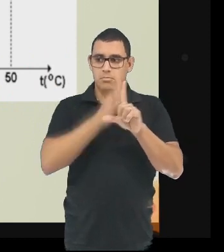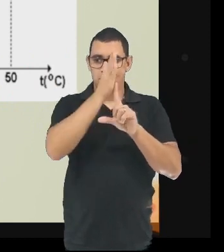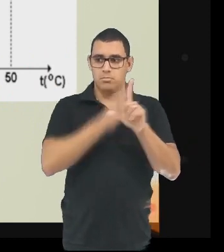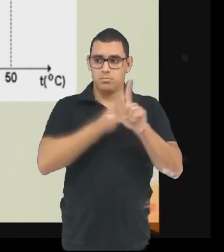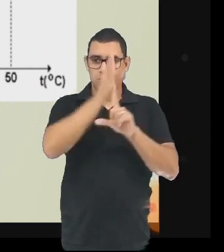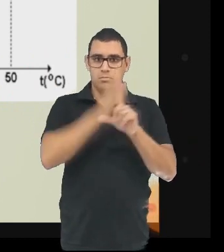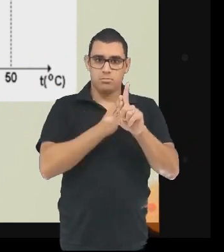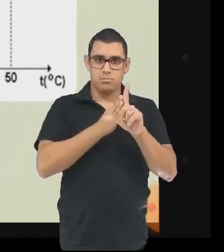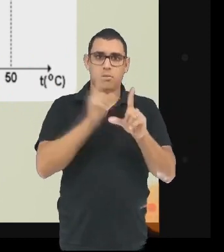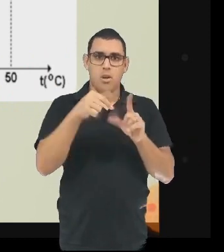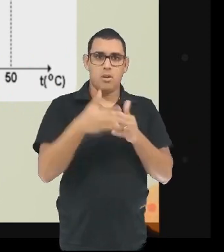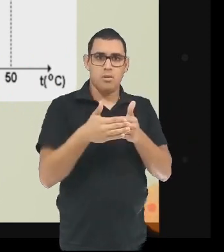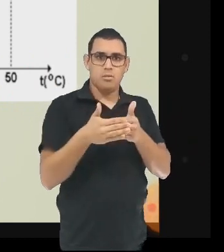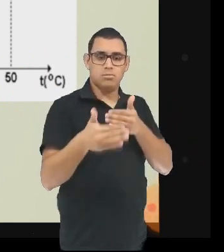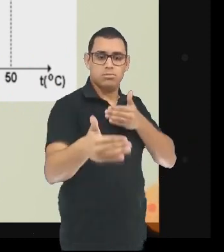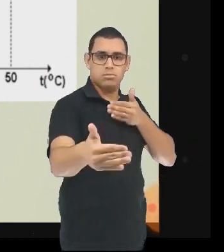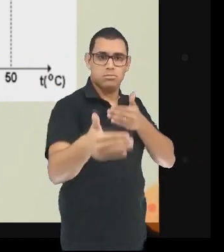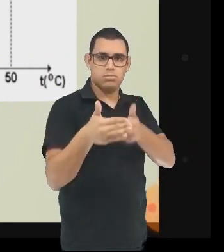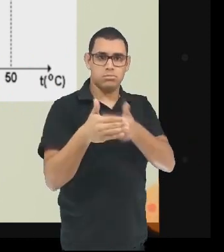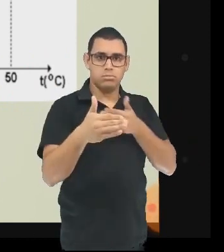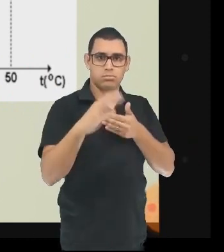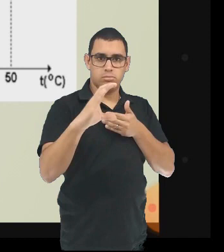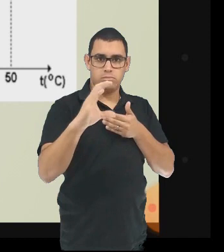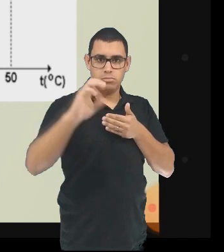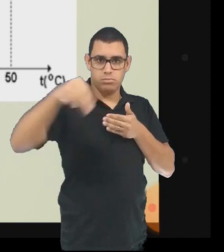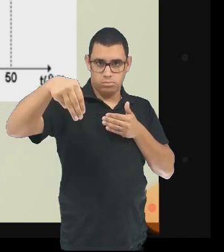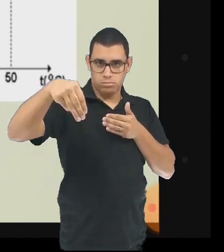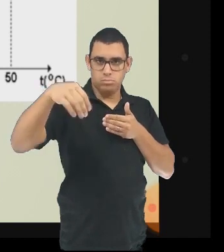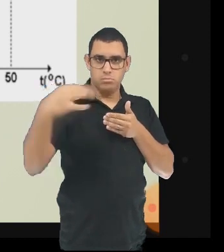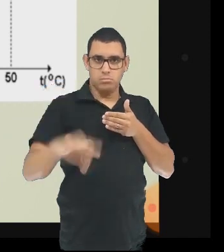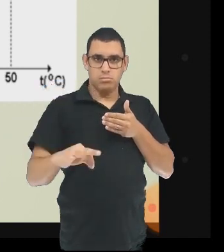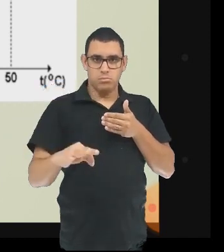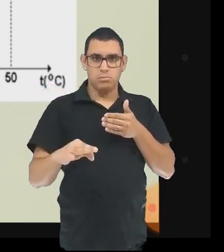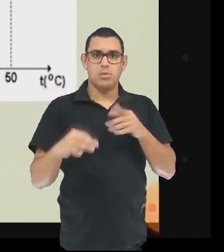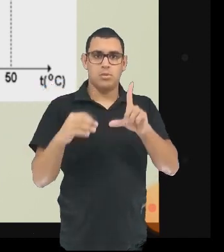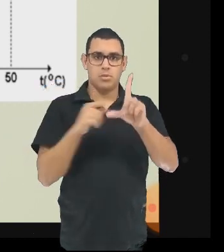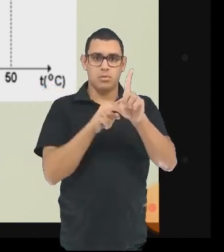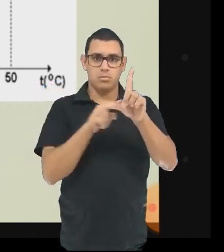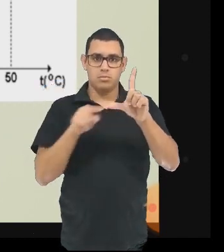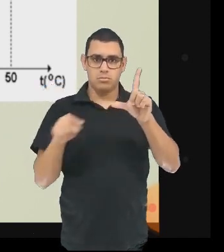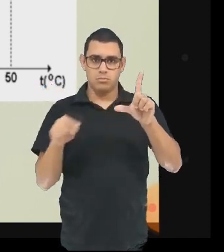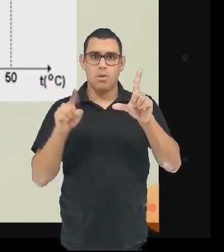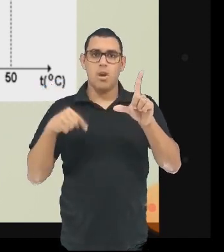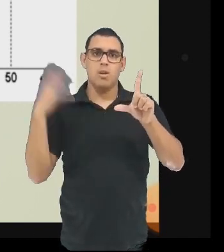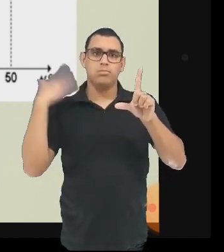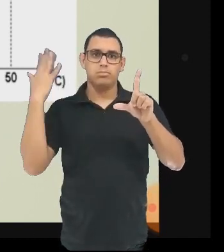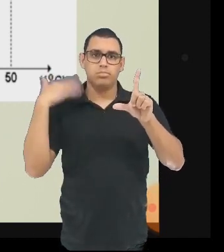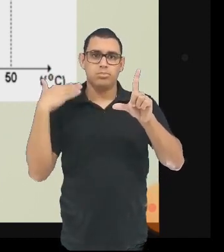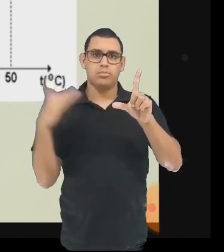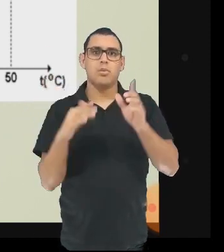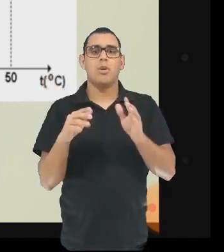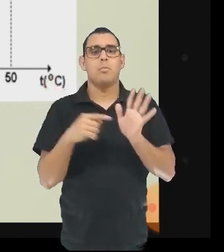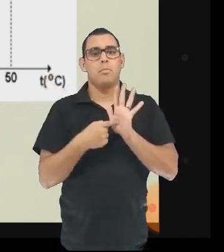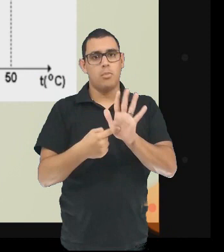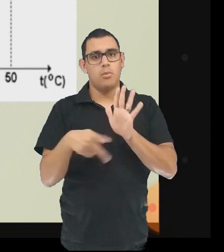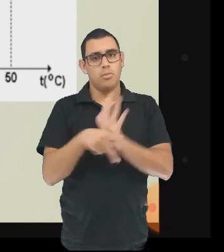na linha vertical o comprimento, que é dado em centímetros, e na linha horizontal a temperatura, que